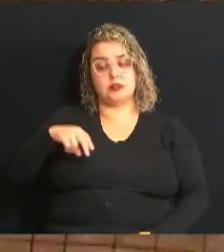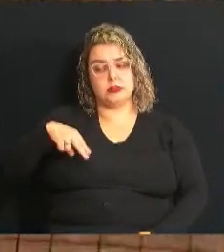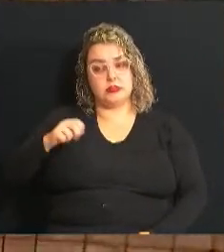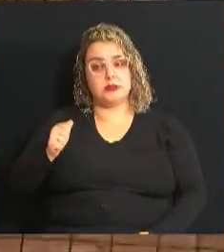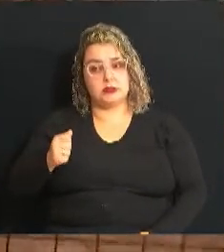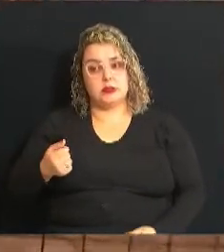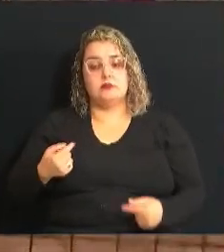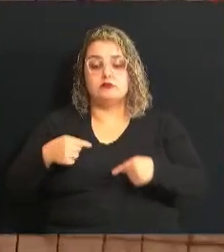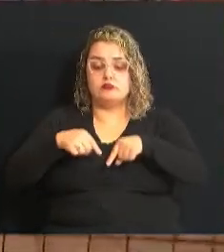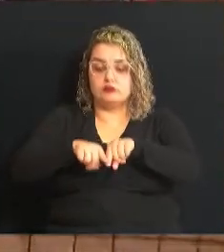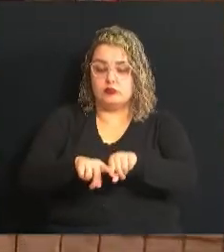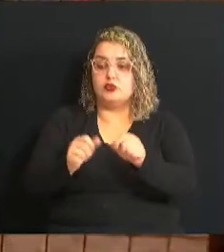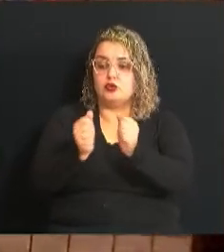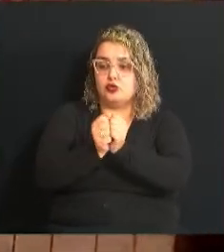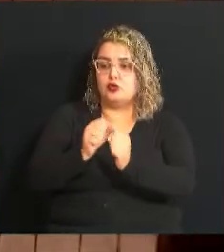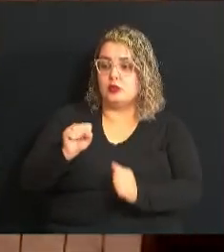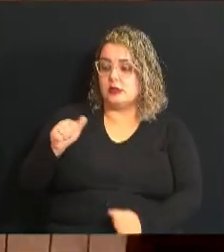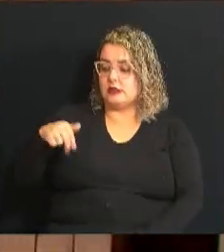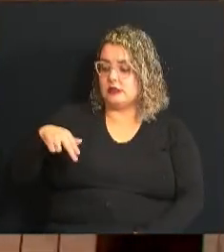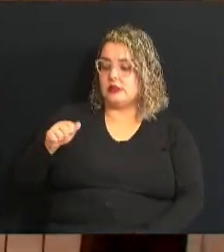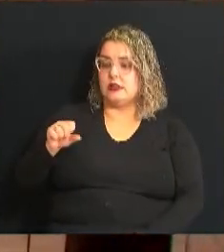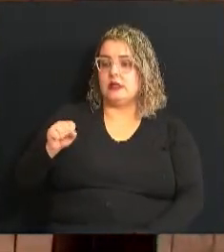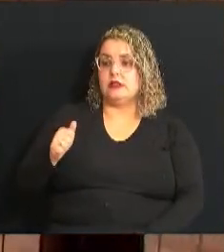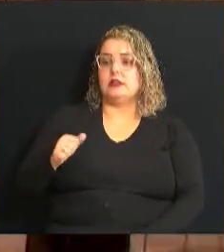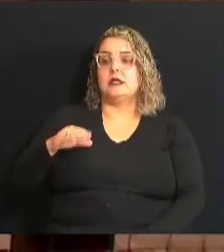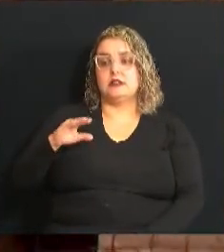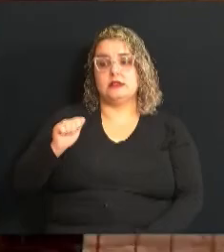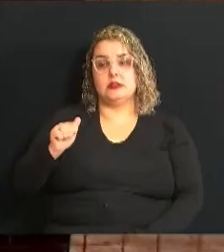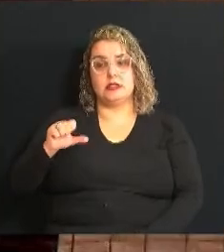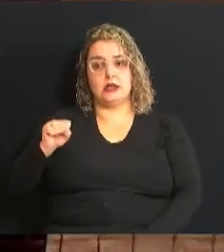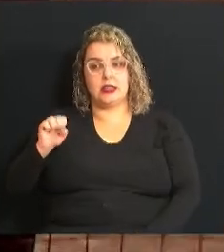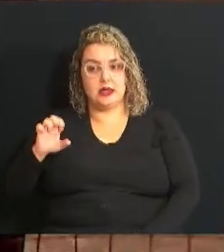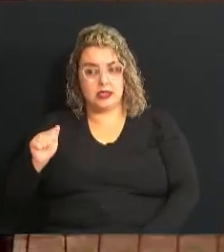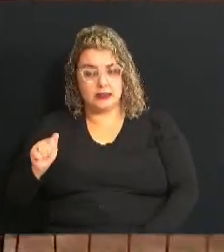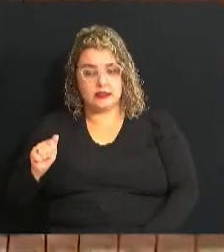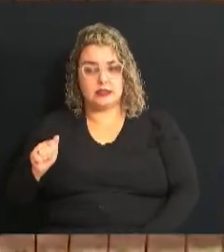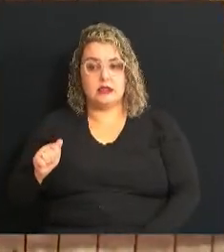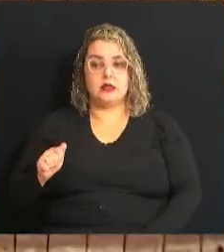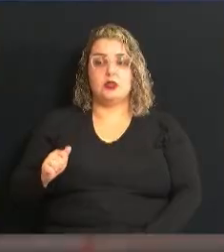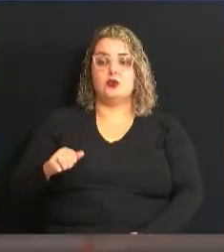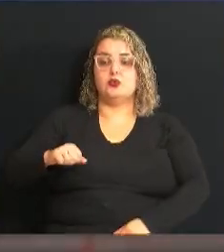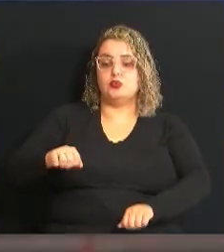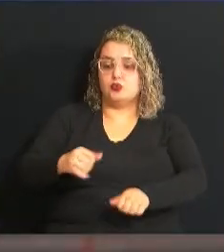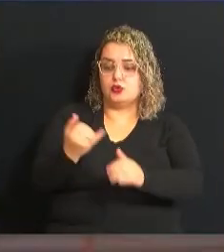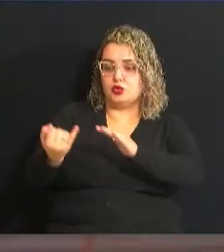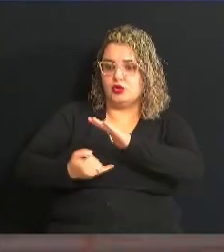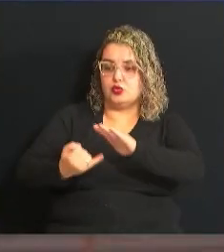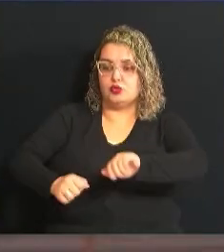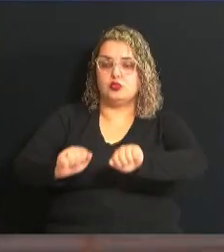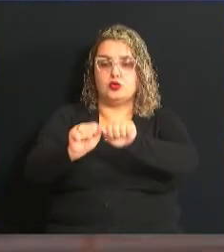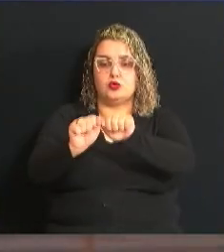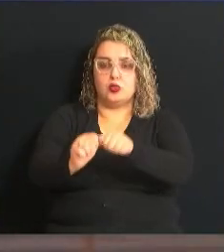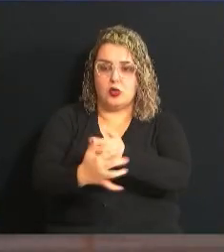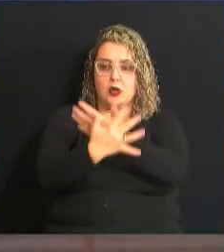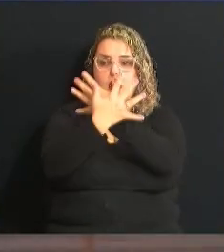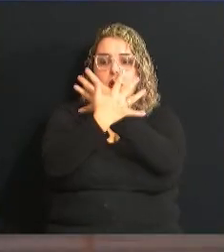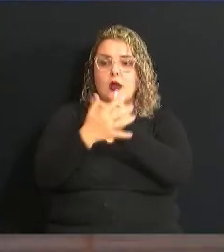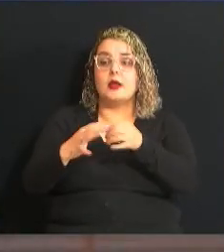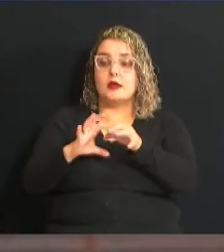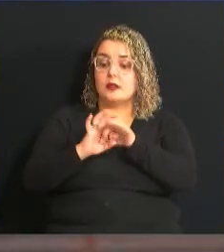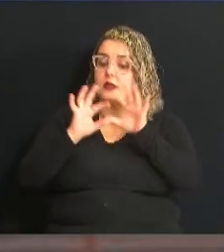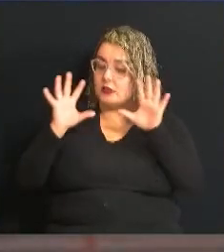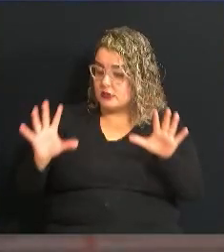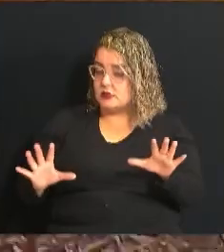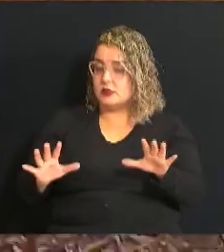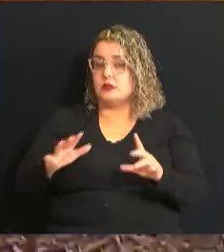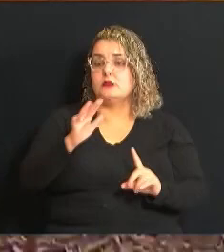com a Sanasa, a Ceasa e o Instituto Agronômico de Campinas e tem licença da Companhia Ambiental do Estado